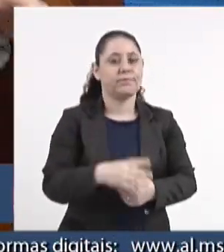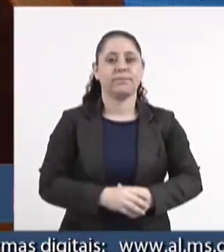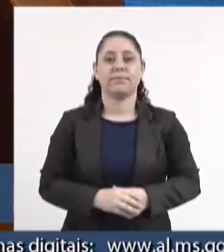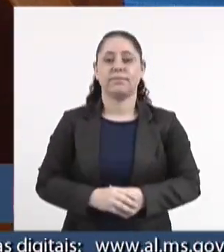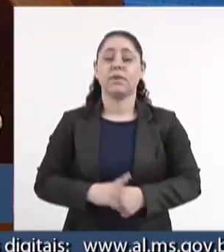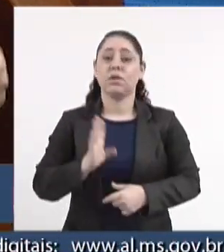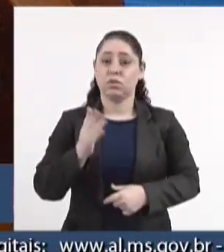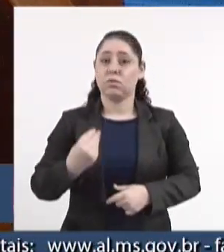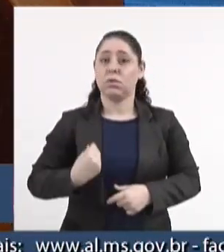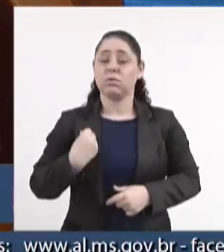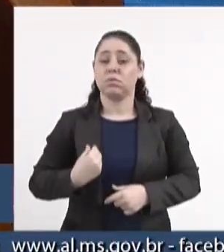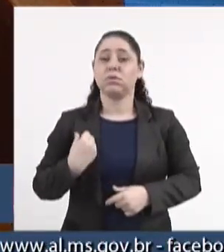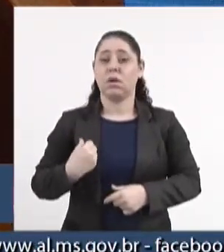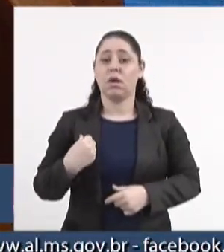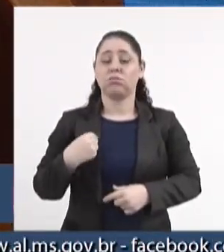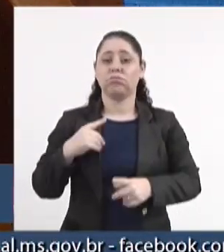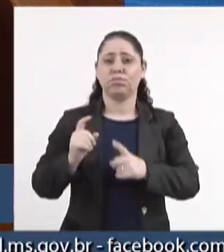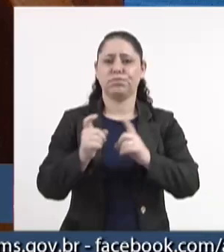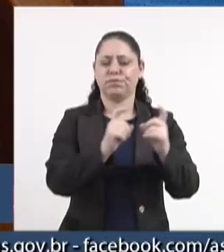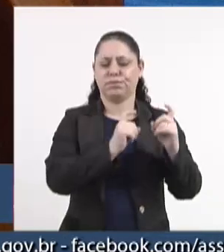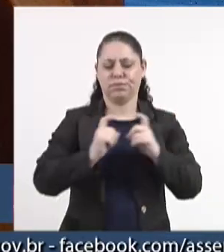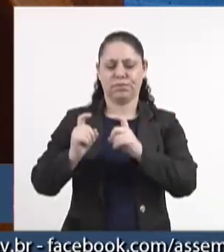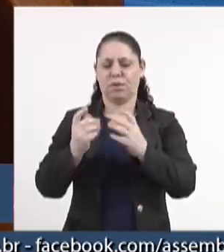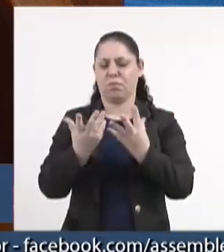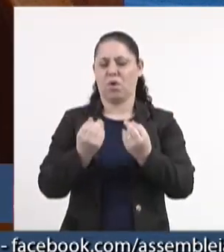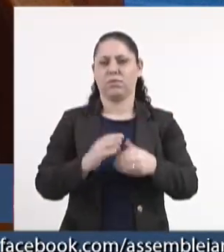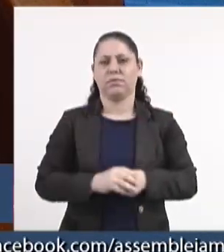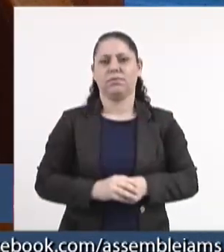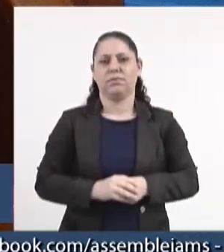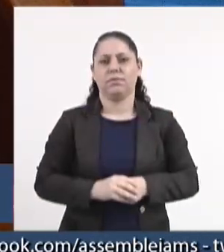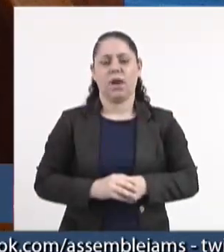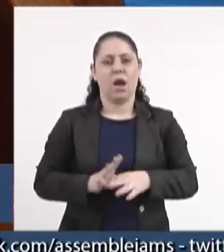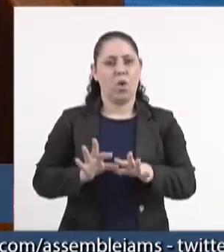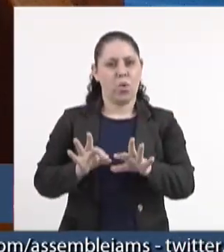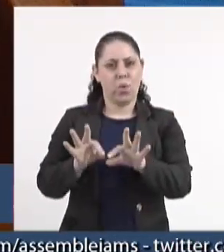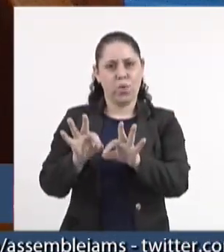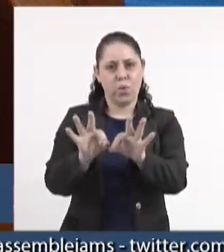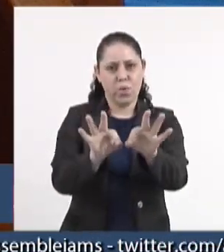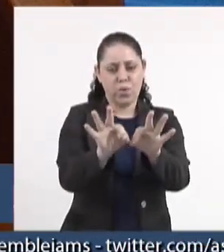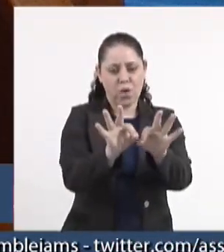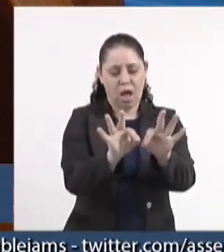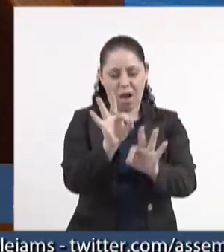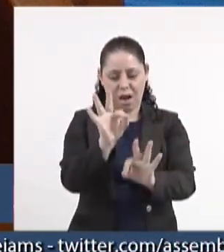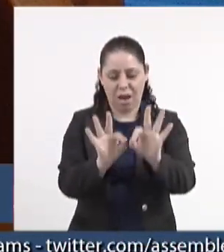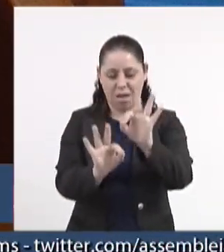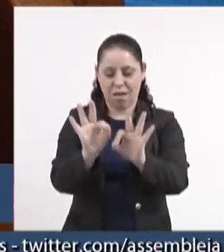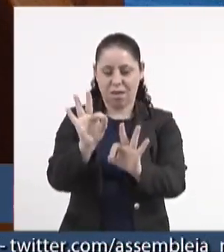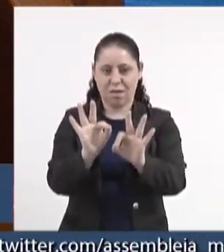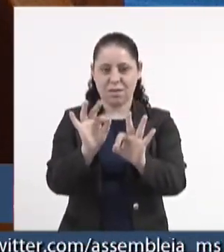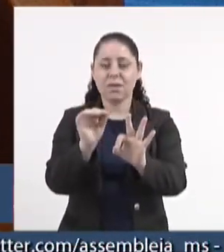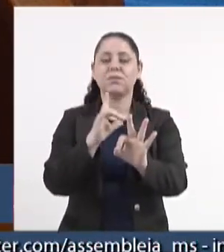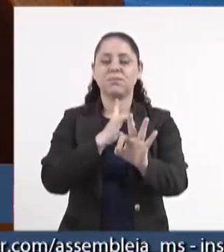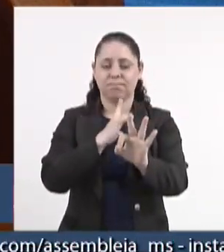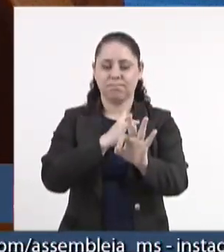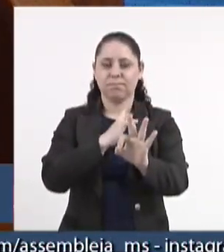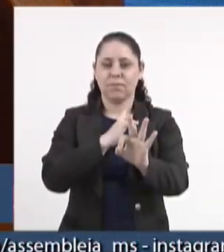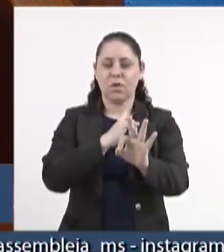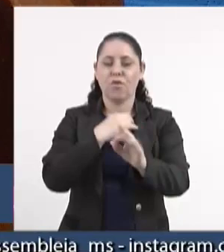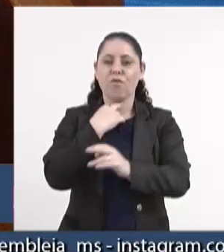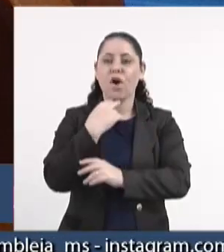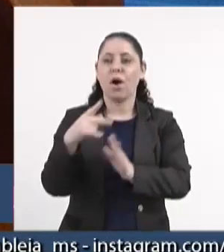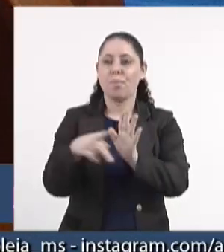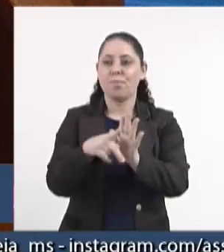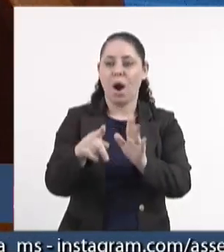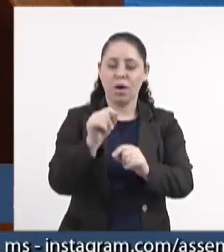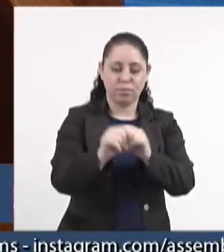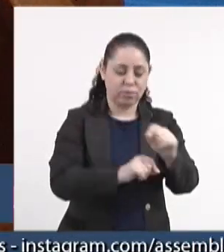já participamos de várias reuniões, está sendo ajustado para que tenha também a voz do